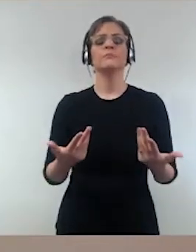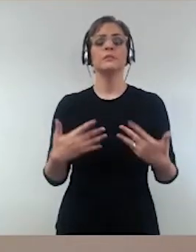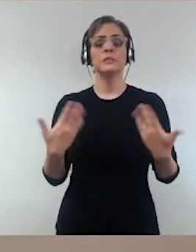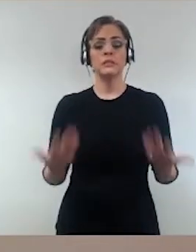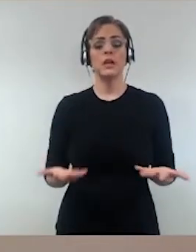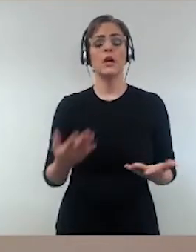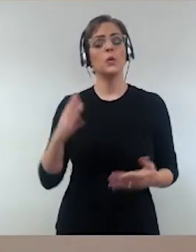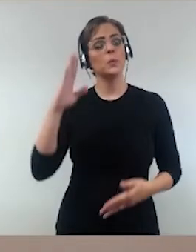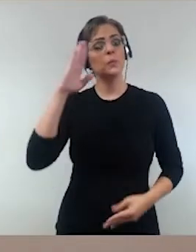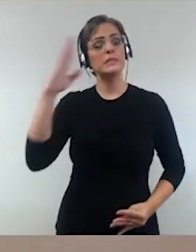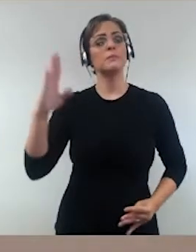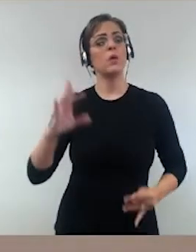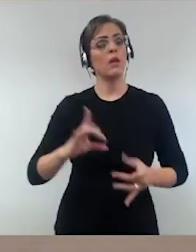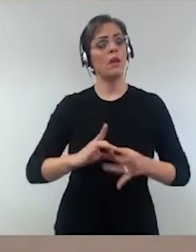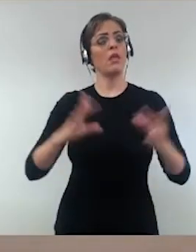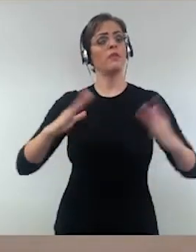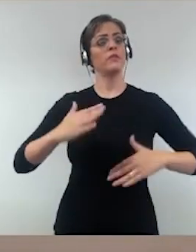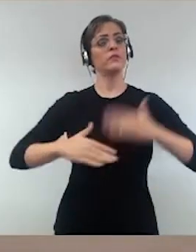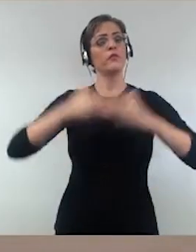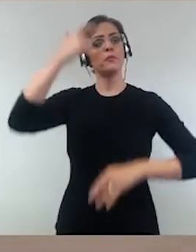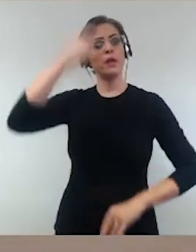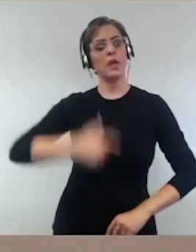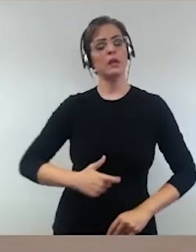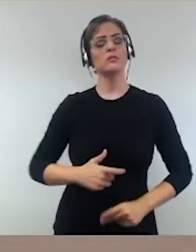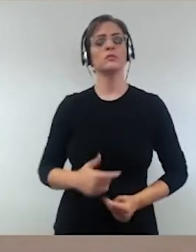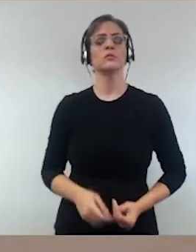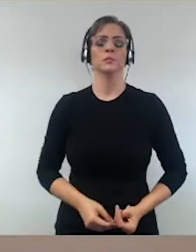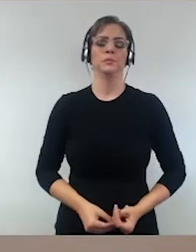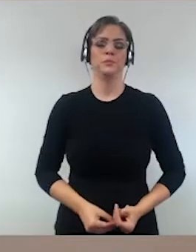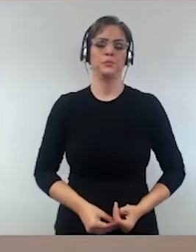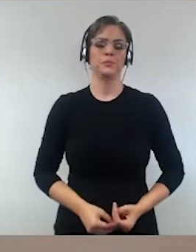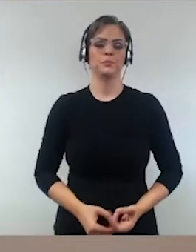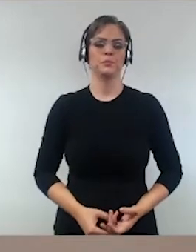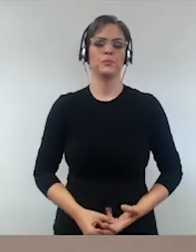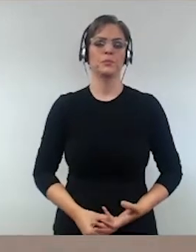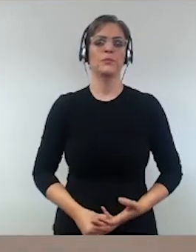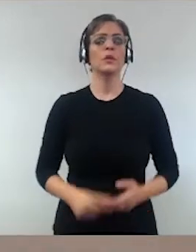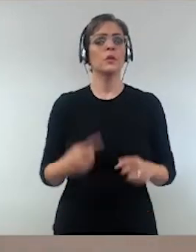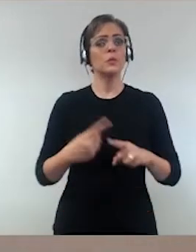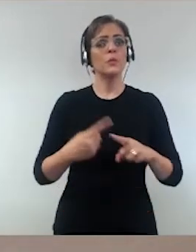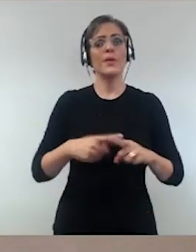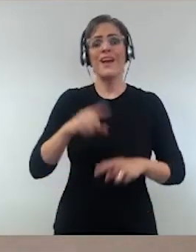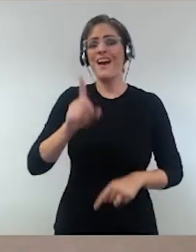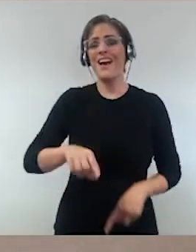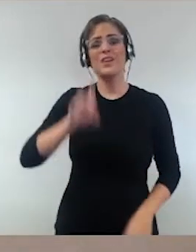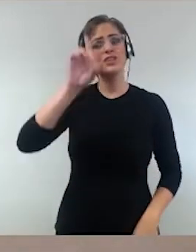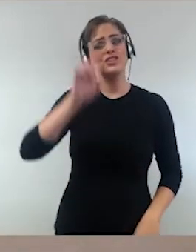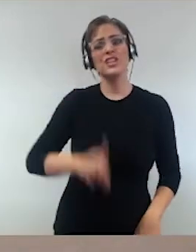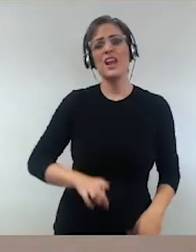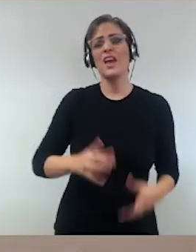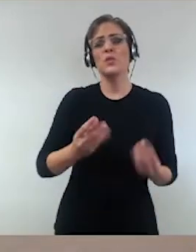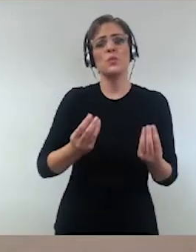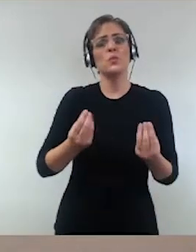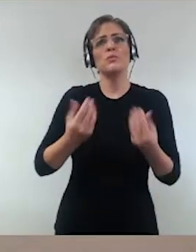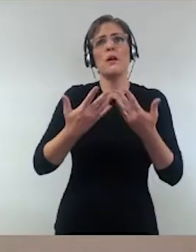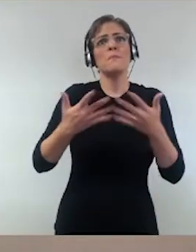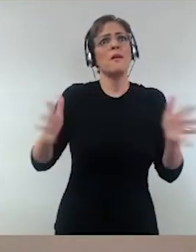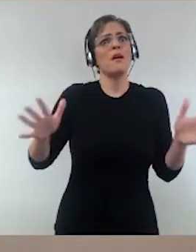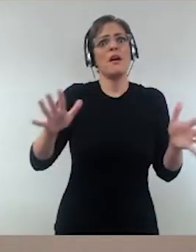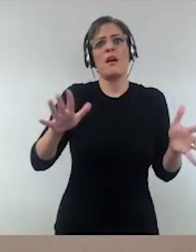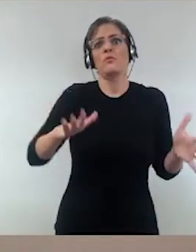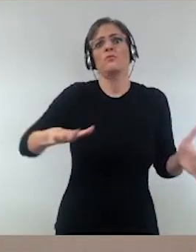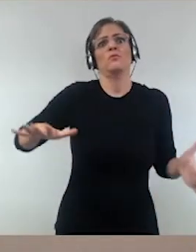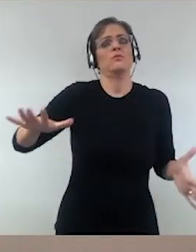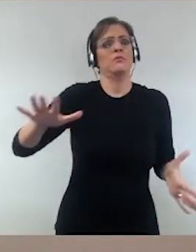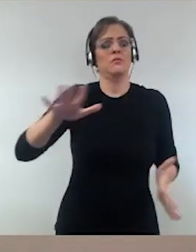da personalidade. A partir de um direito geral à personalidade, por ser um direito muito amplo, a Corte desenvolveu esse